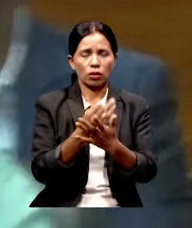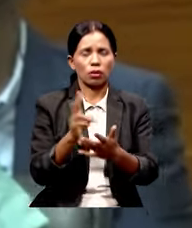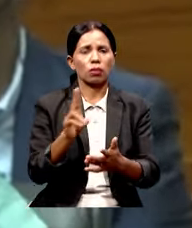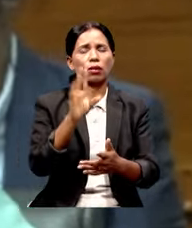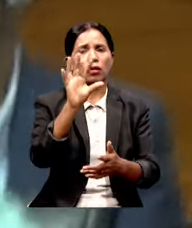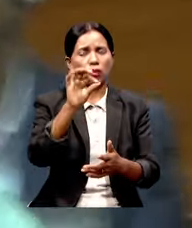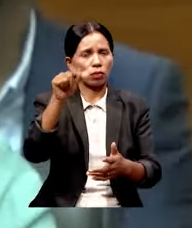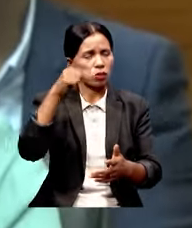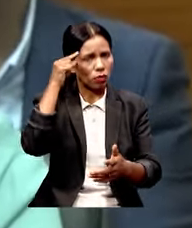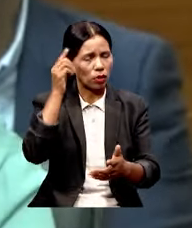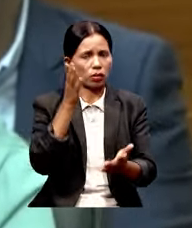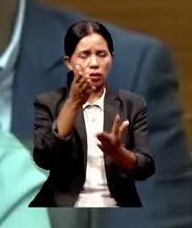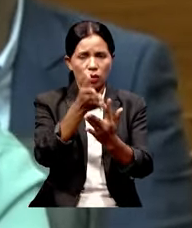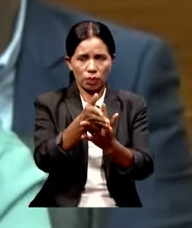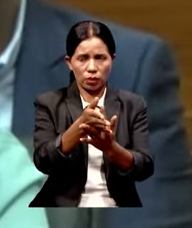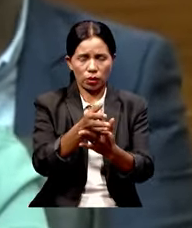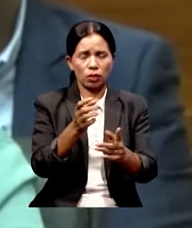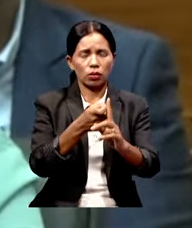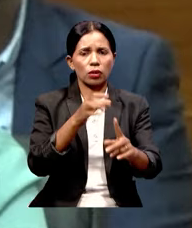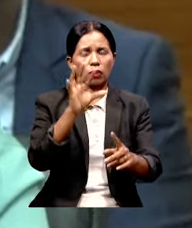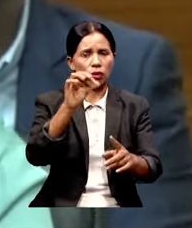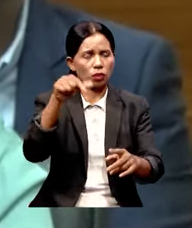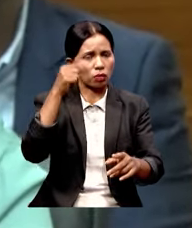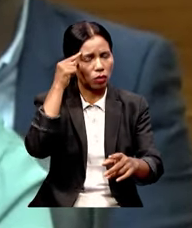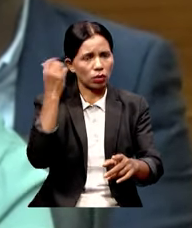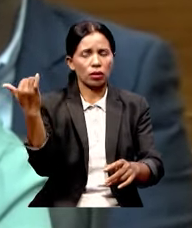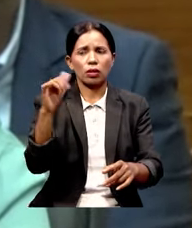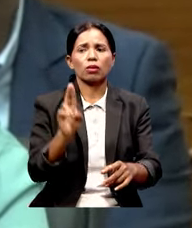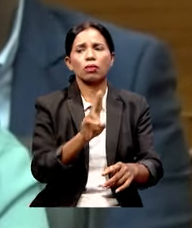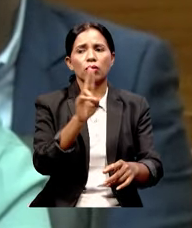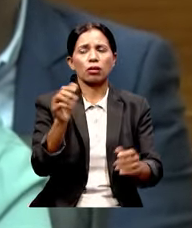governo Tama, o oitavo governo se na execução